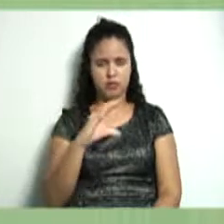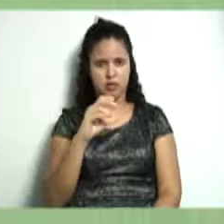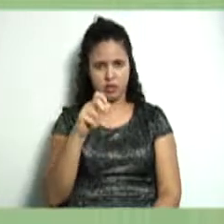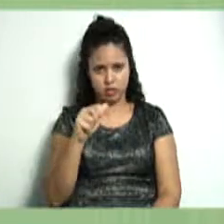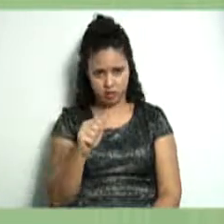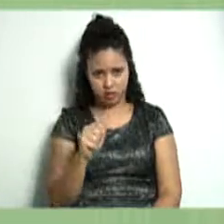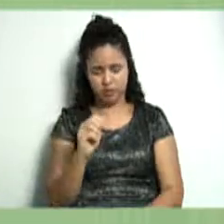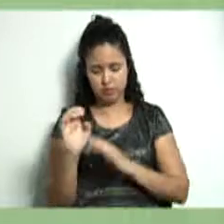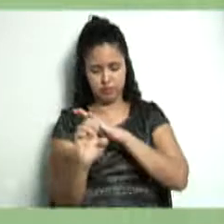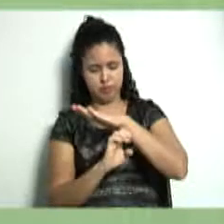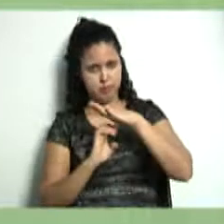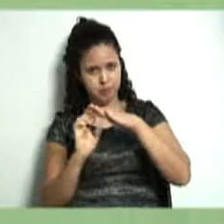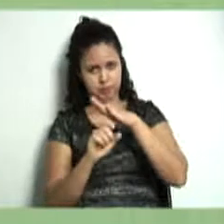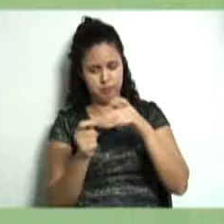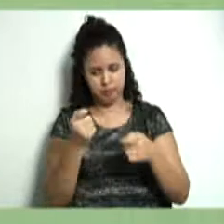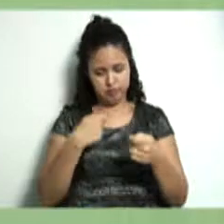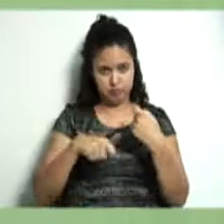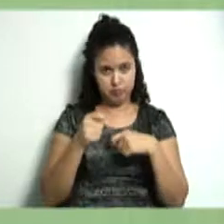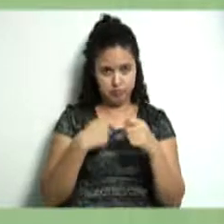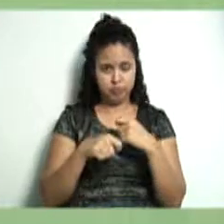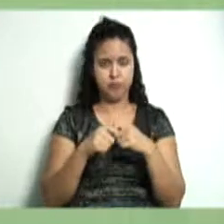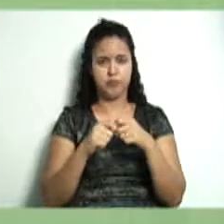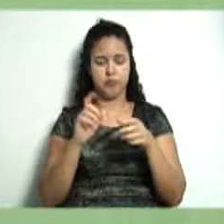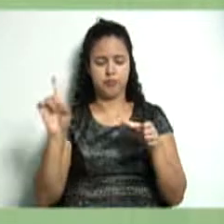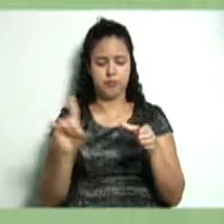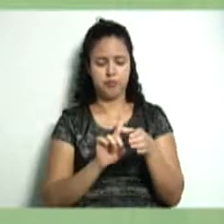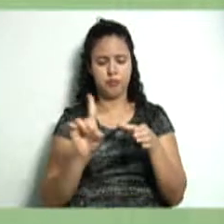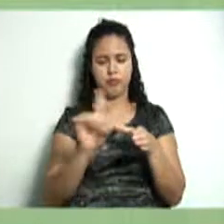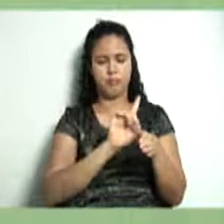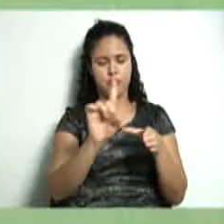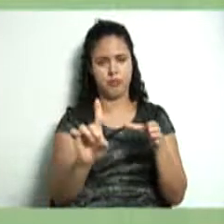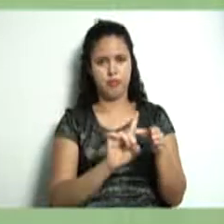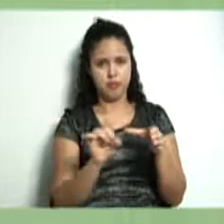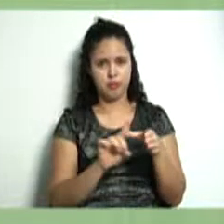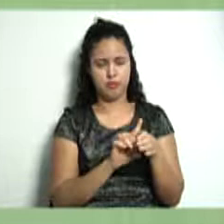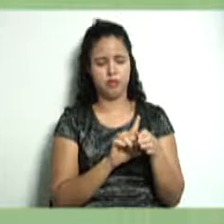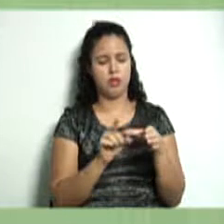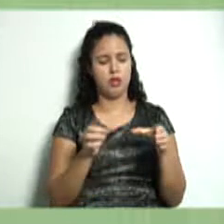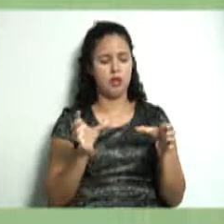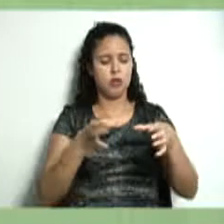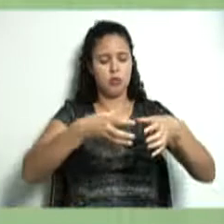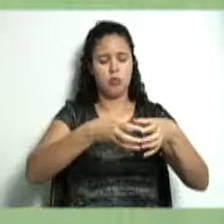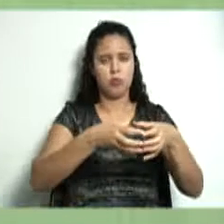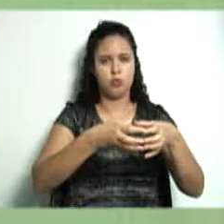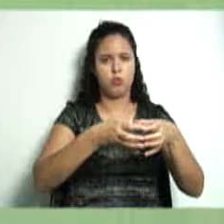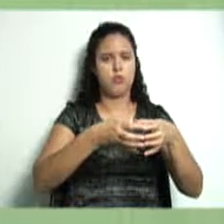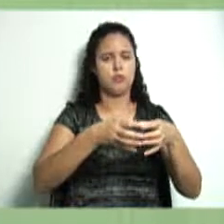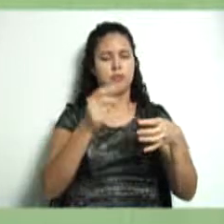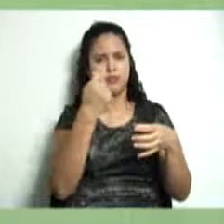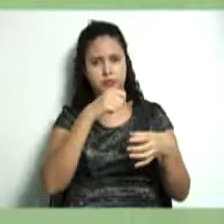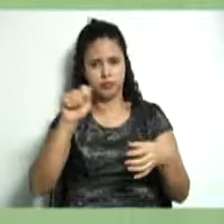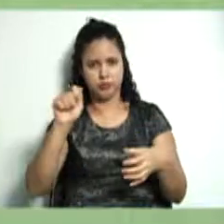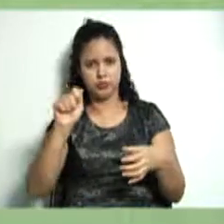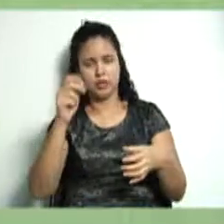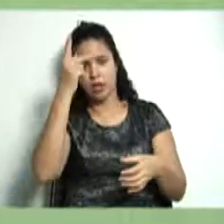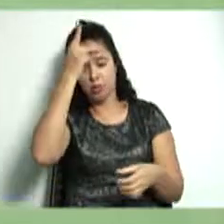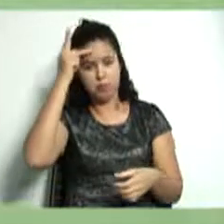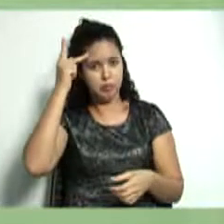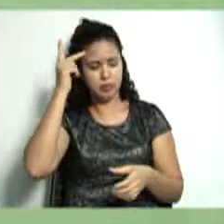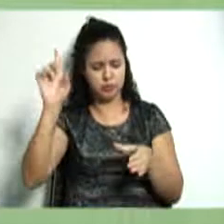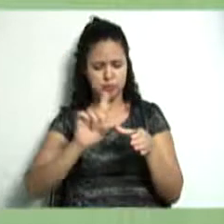uma associação de pessoas. Como associação, a cooperativa reúne pessoas que possuem